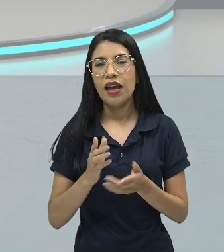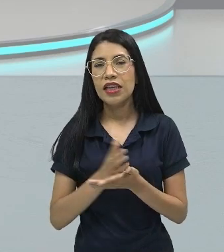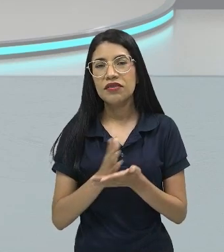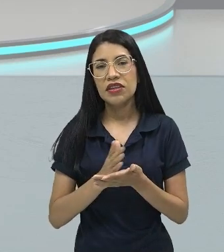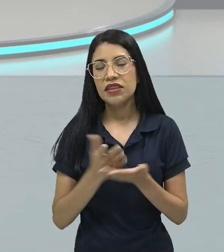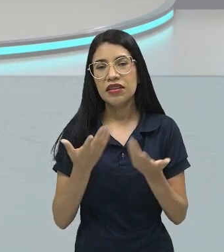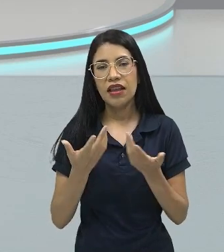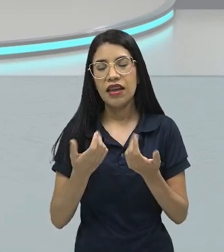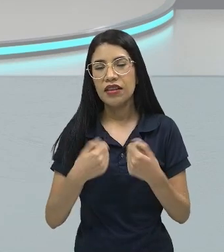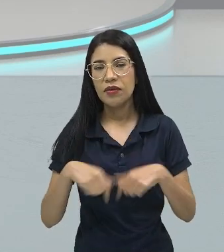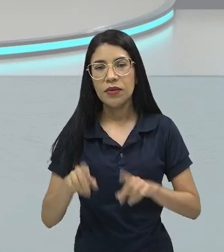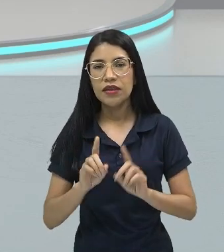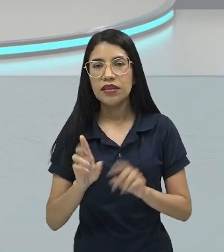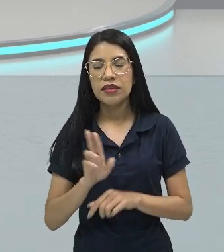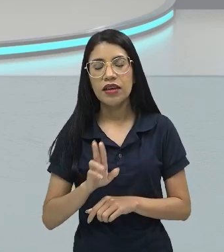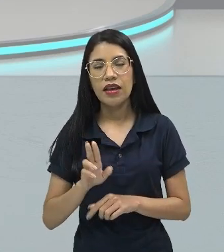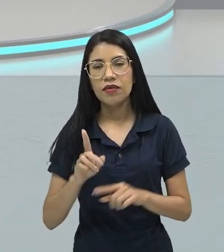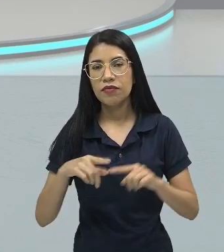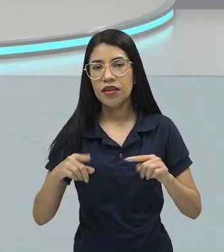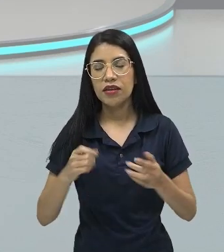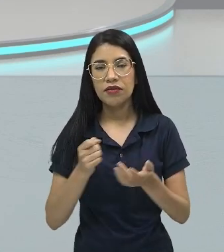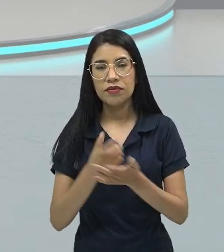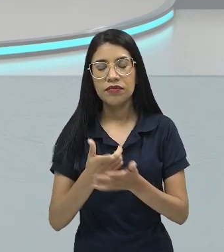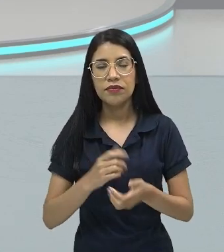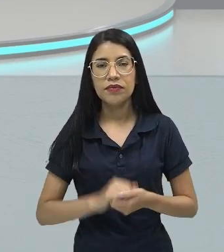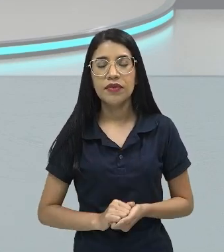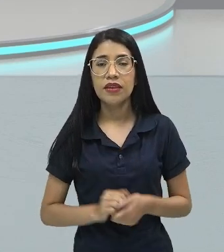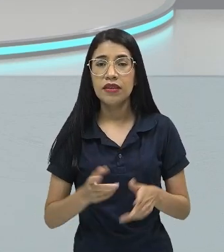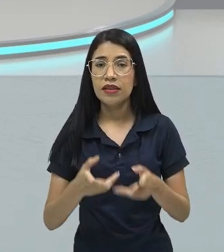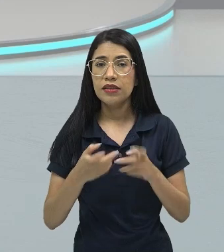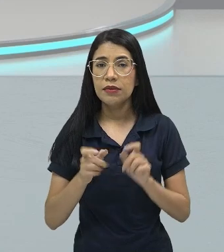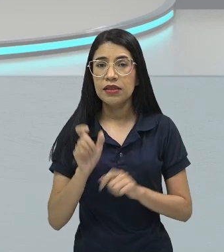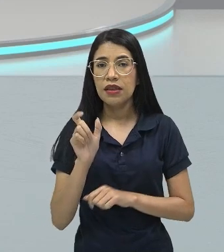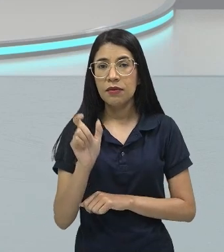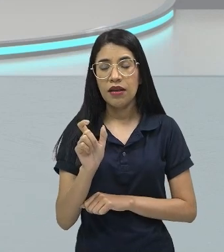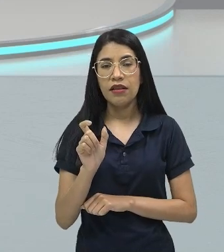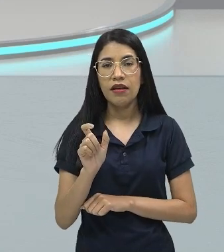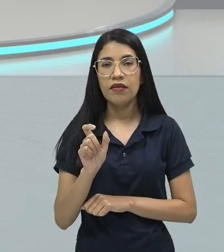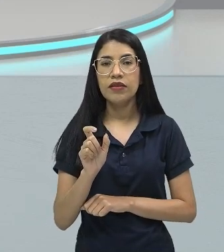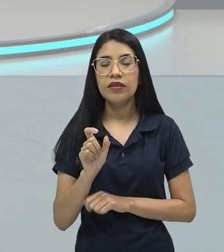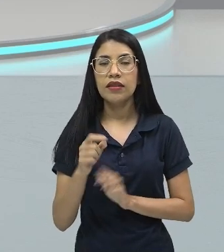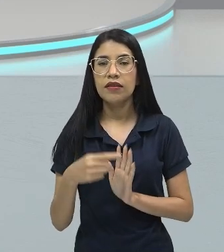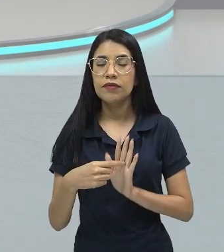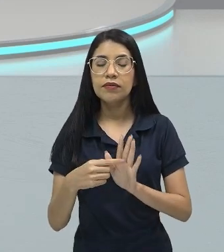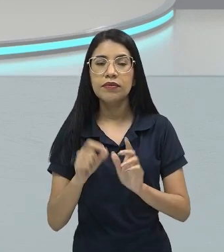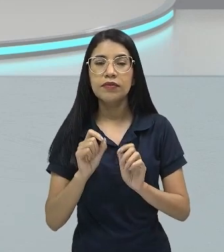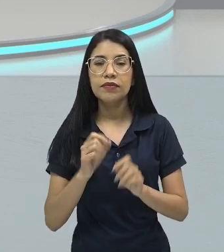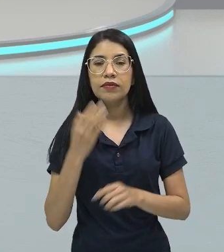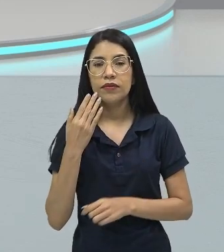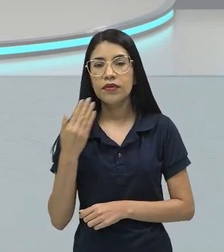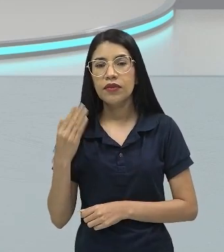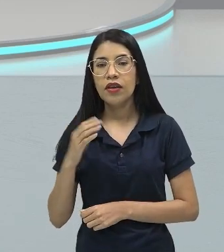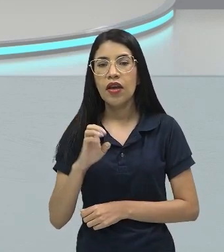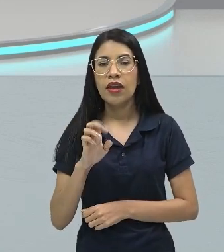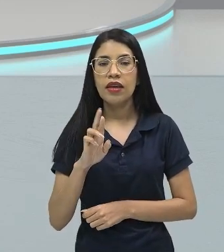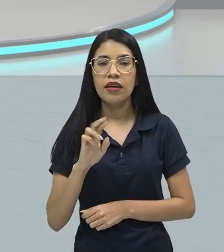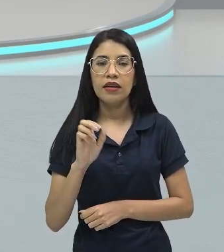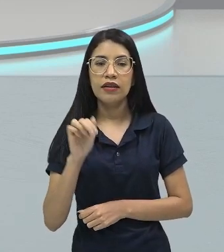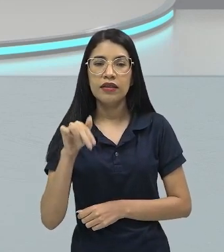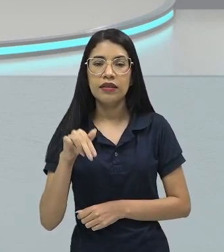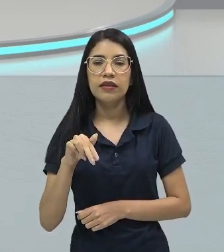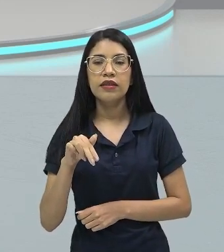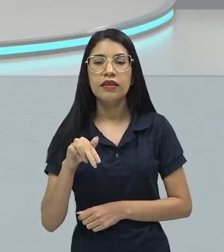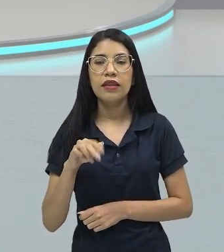é? Bom, vocês puderam perceber que tinha umas palavras em destaque aqui, ó. Earn, buy,